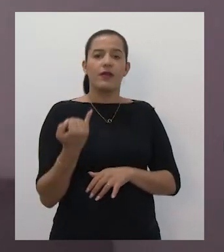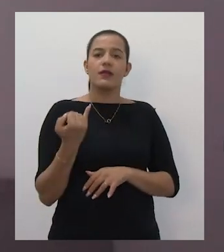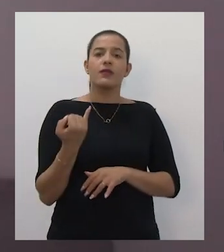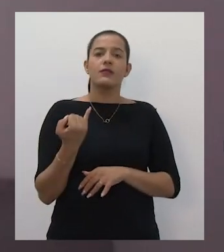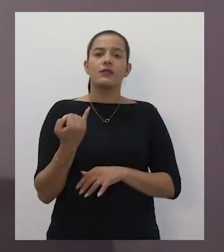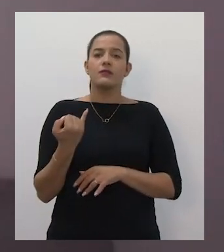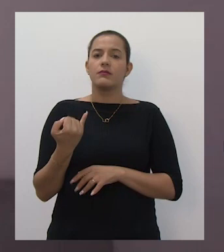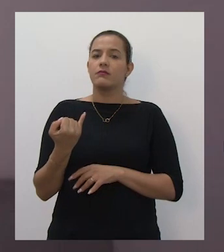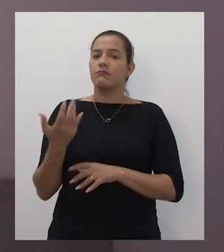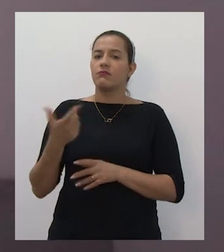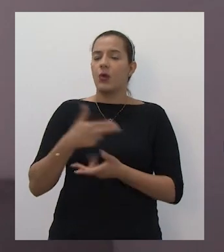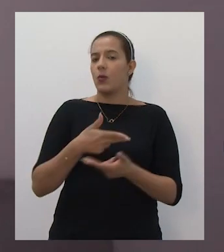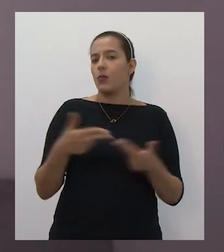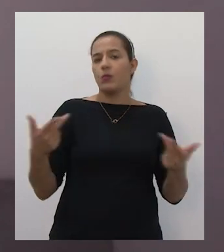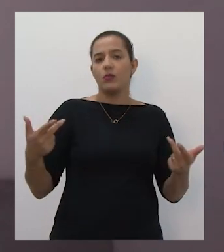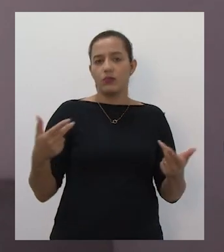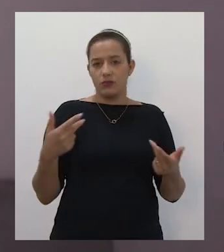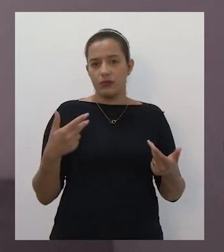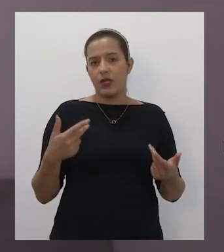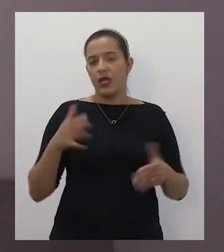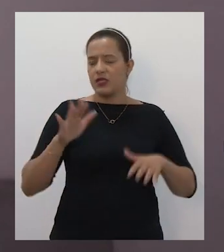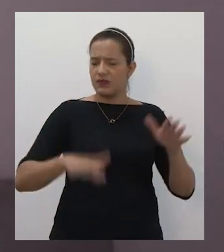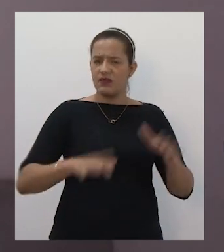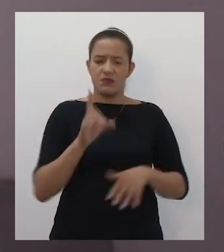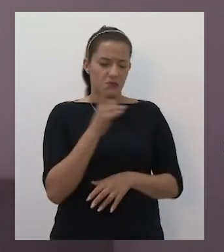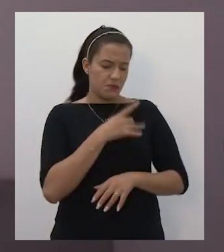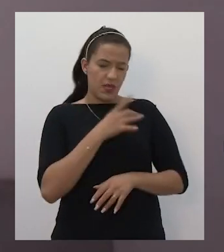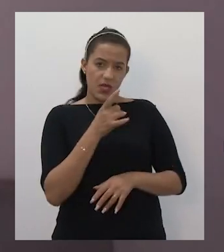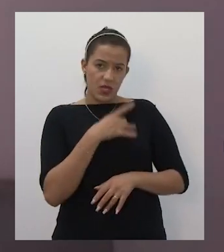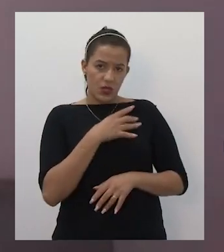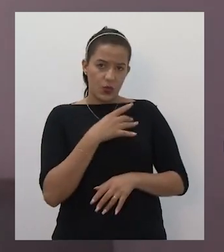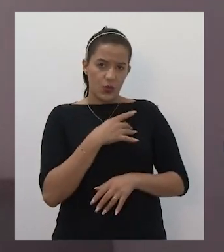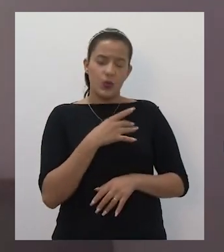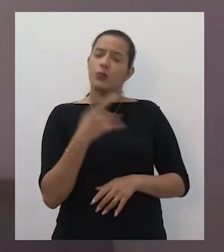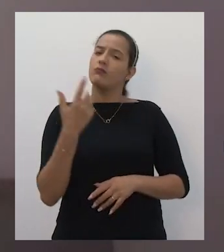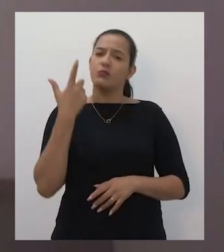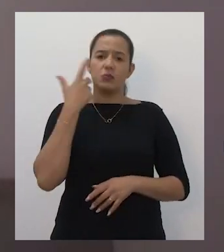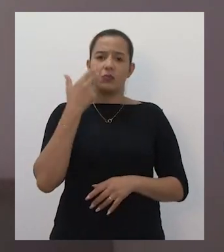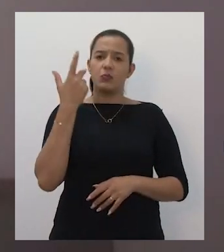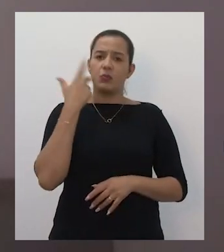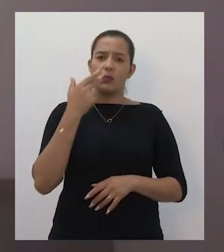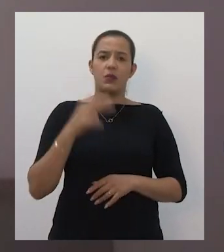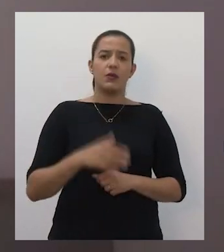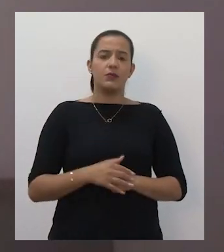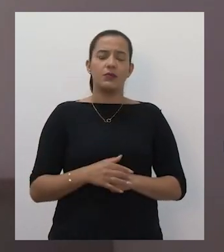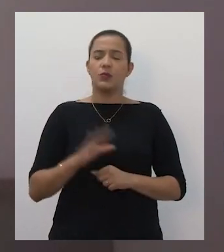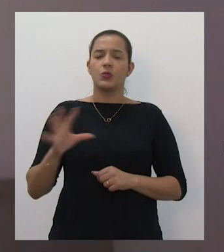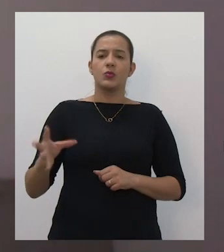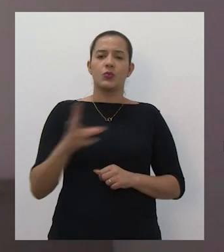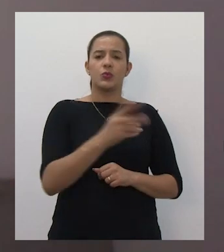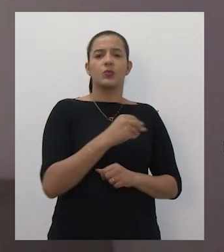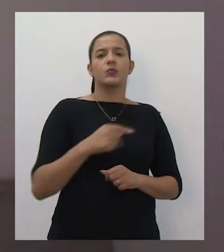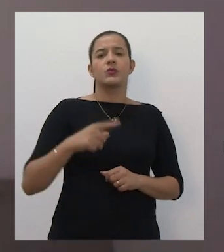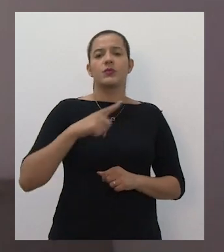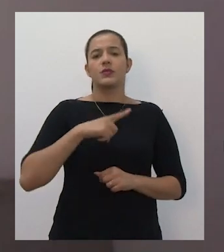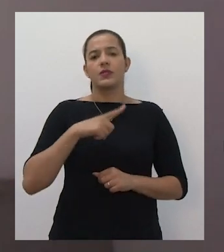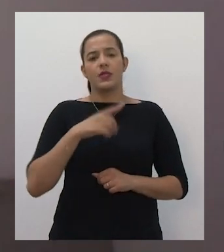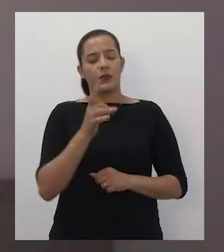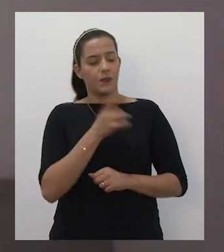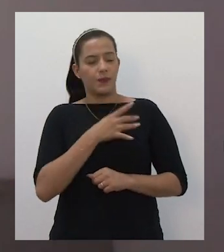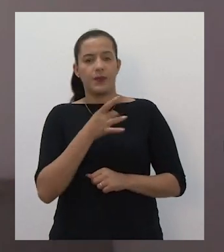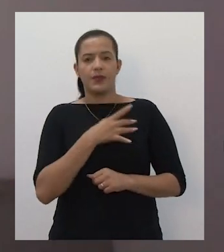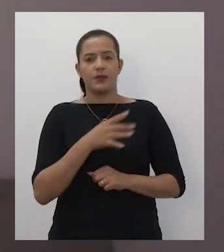que tenho medo, né? Existe o conflito interno e eu diria que o nosso conflito interno, na maioria das vezes, é o